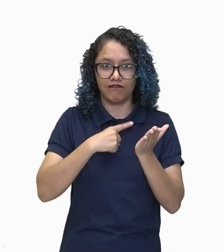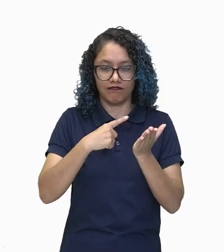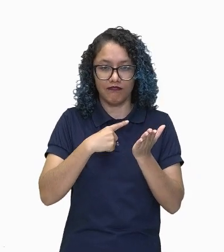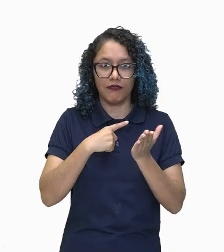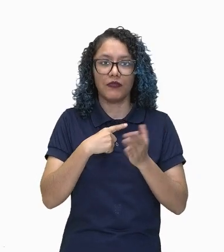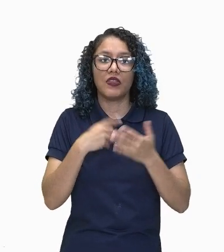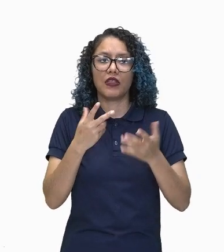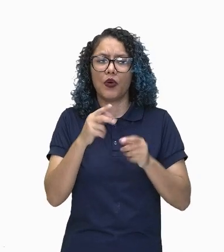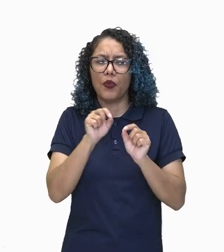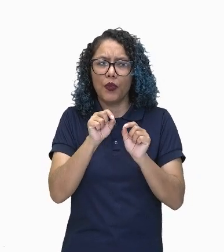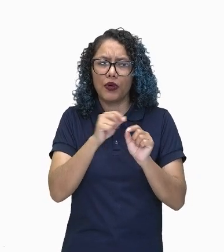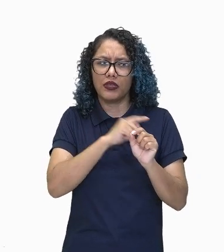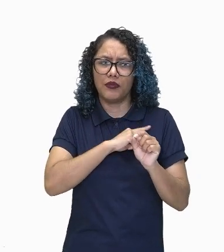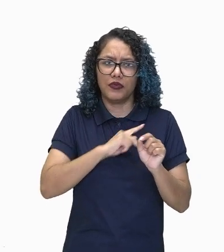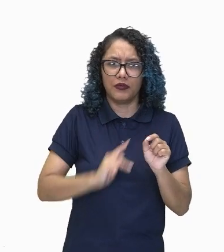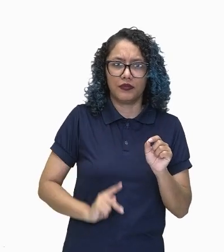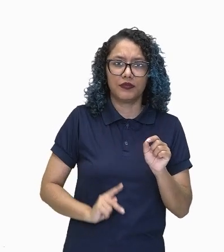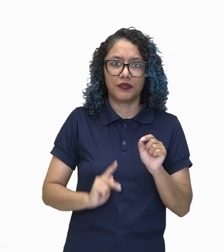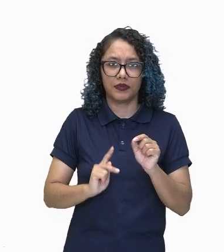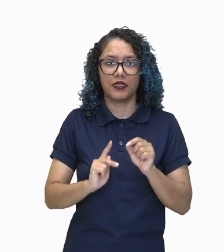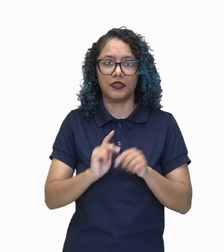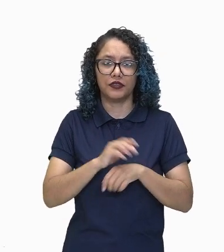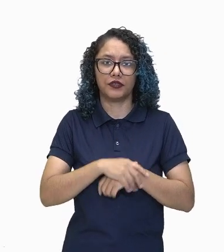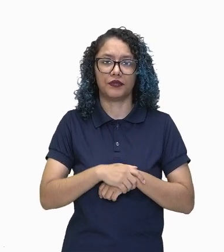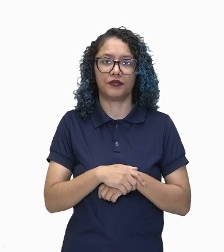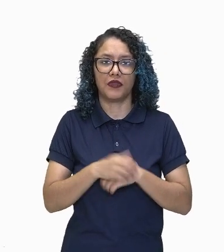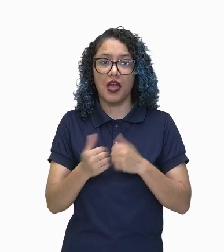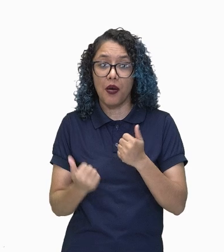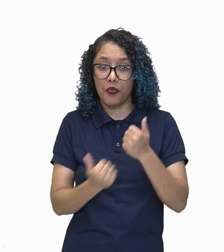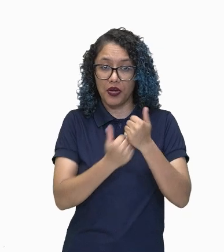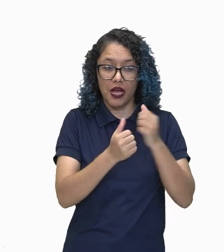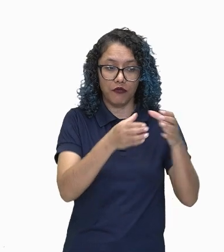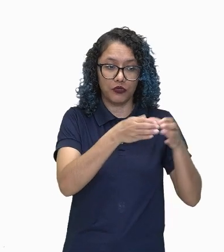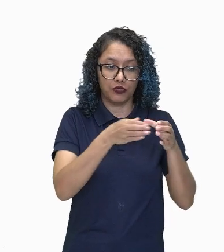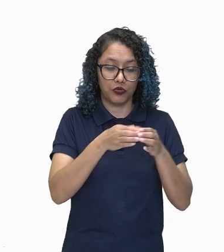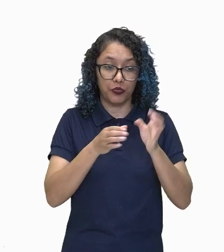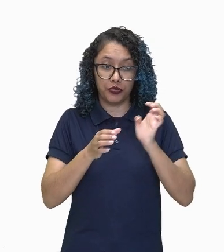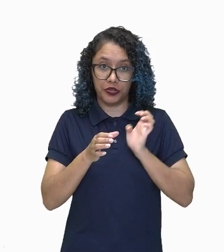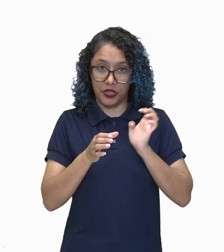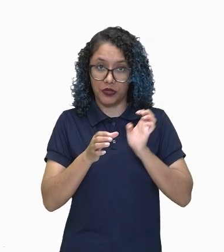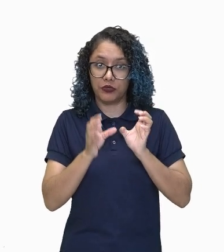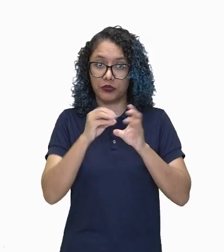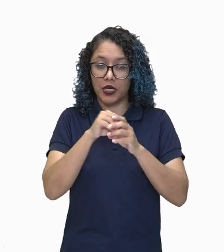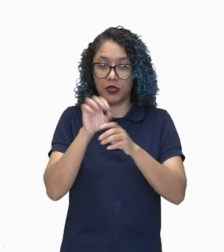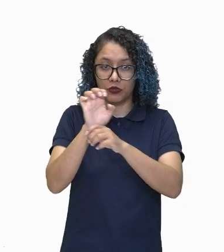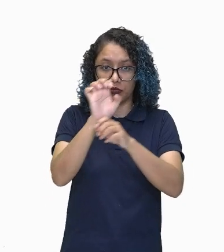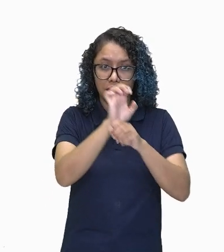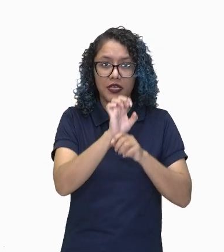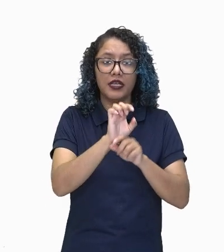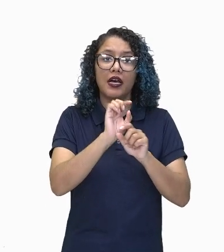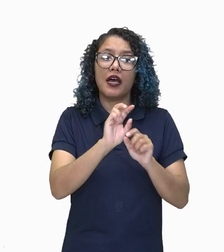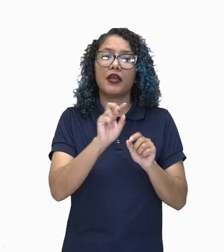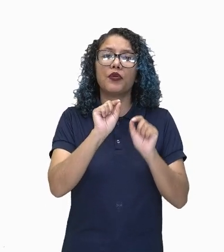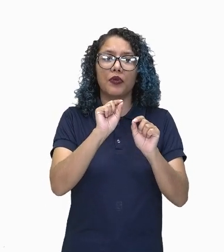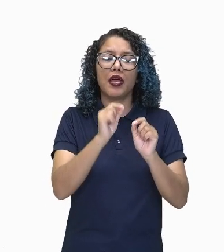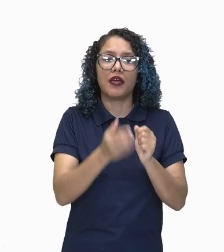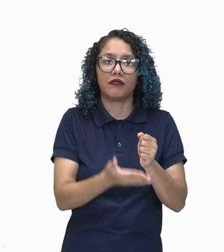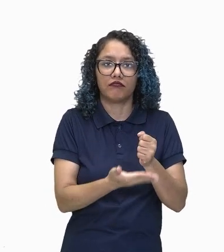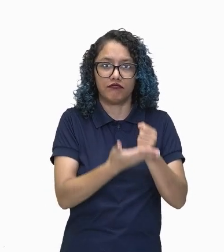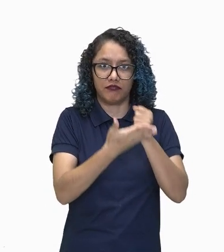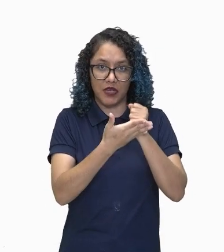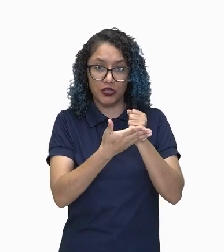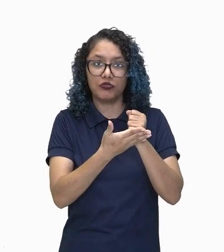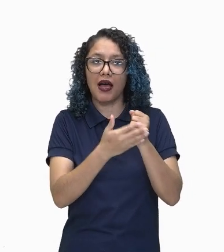apoiava as oligarquias estaduais, as oligarquias locais, e que, em troca, essas oligarquias garantiam